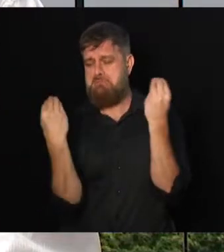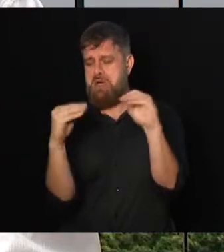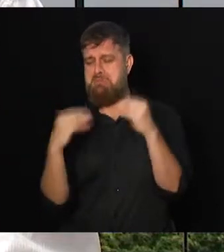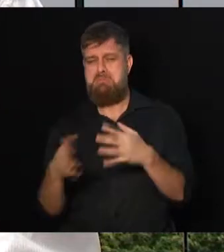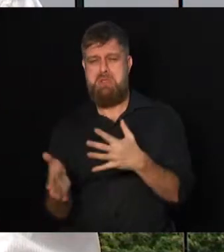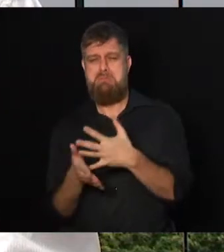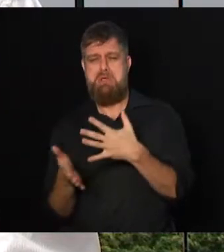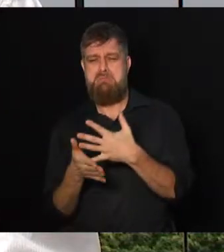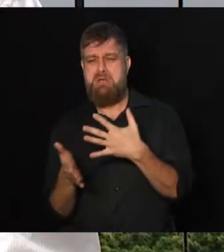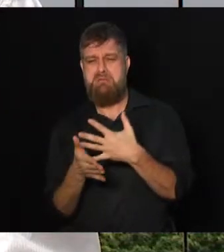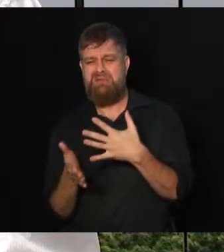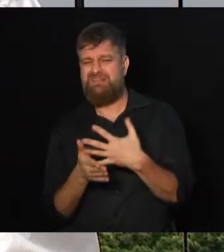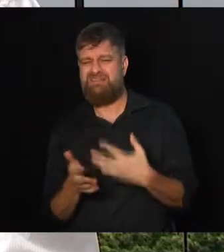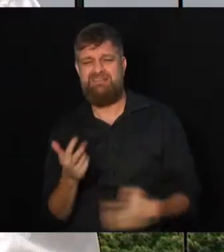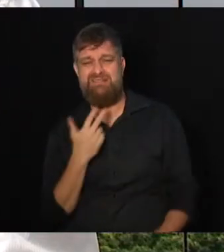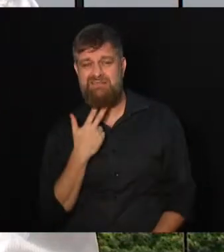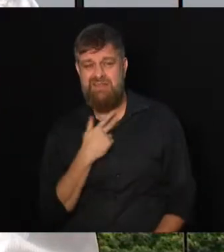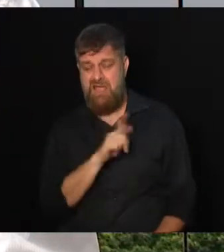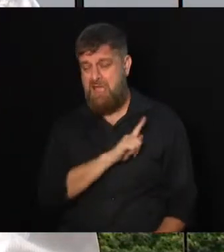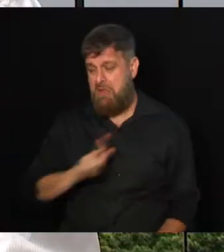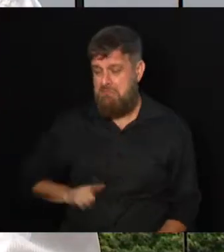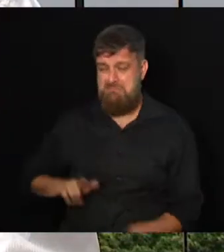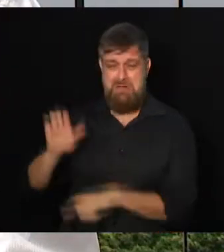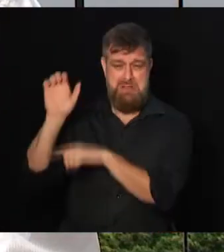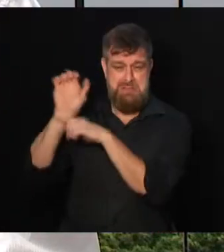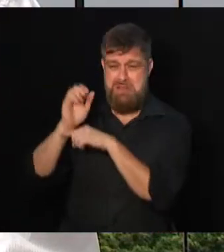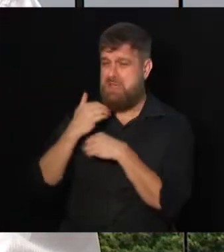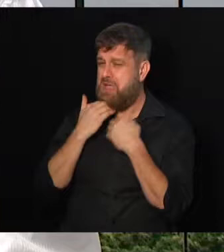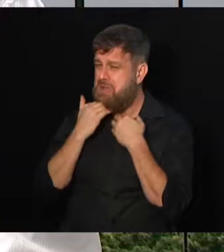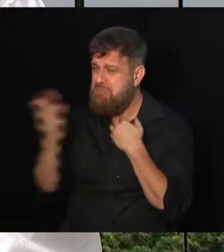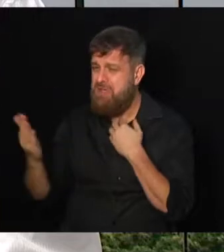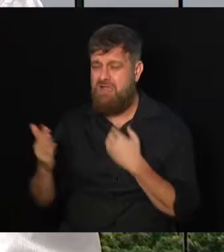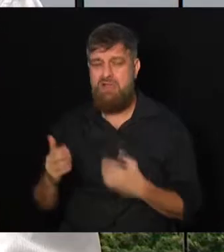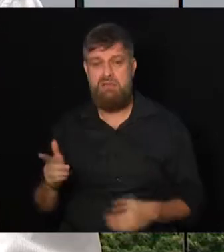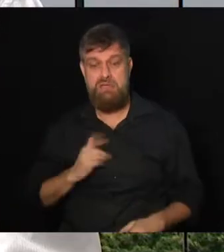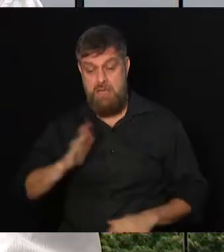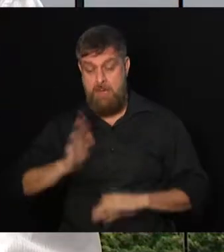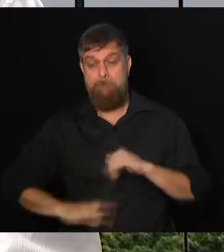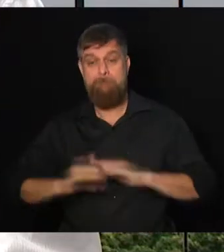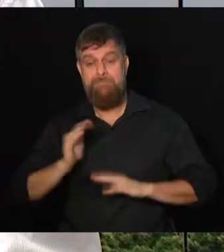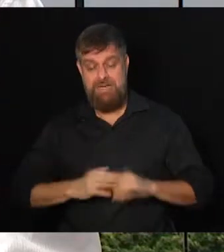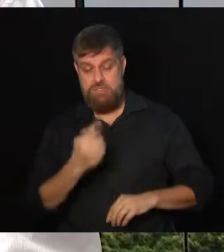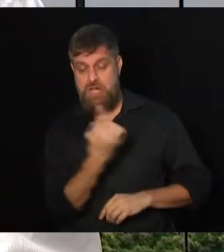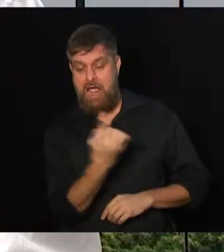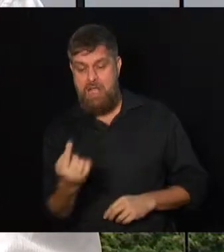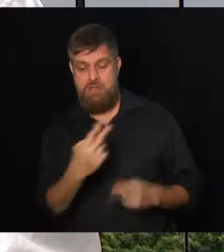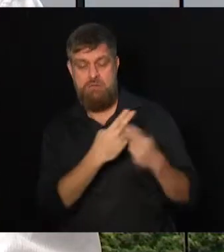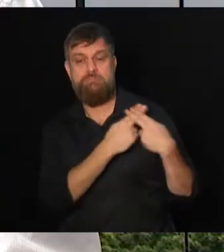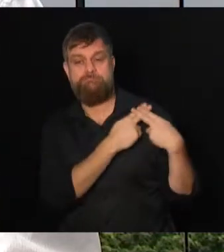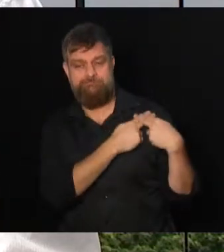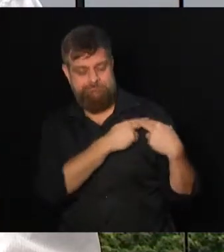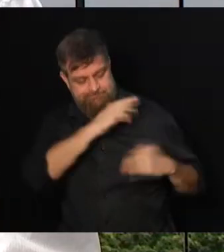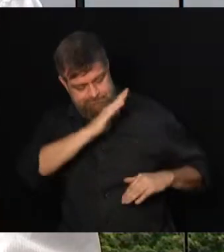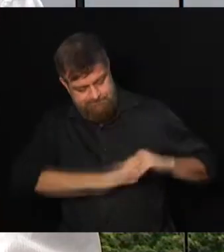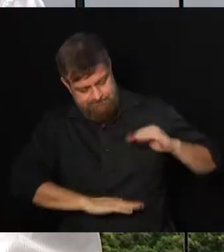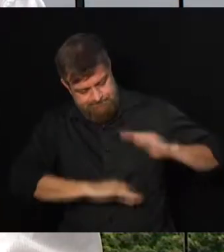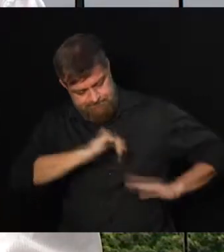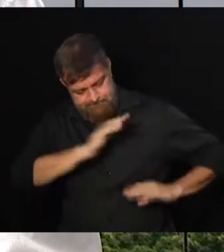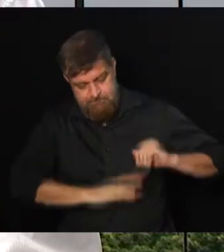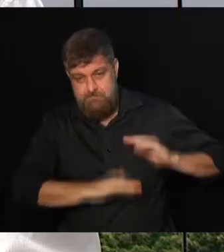adianta ficar reclamando do governo A, governo B, tem que ter ação. Você tem que fazer a sua parte,